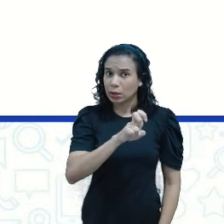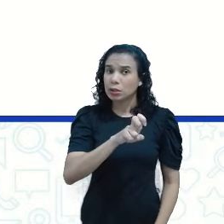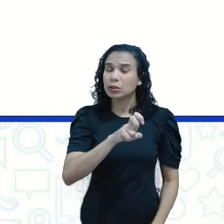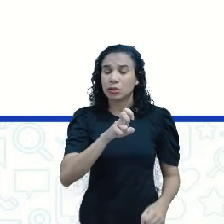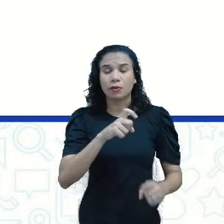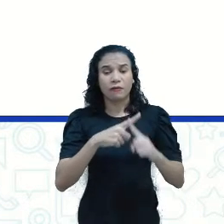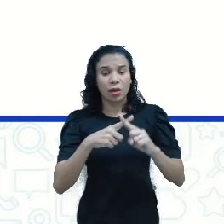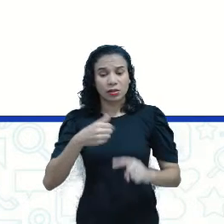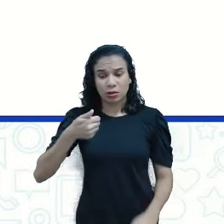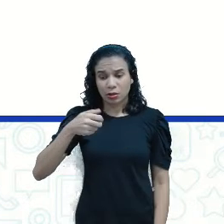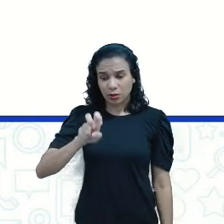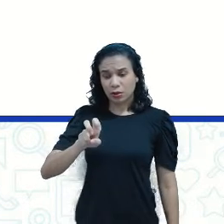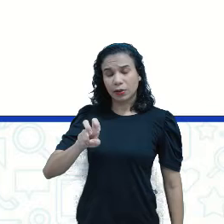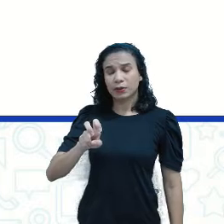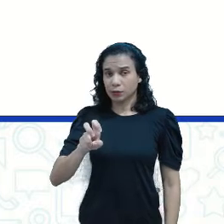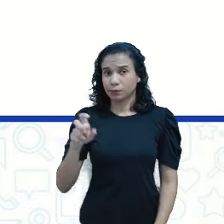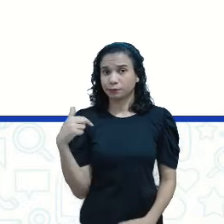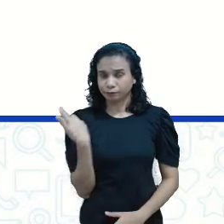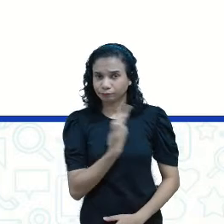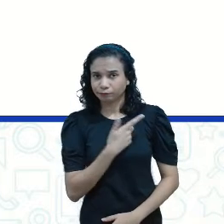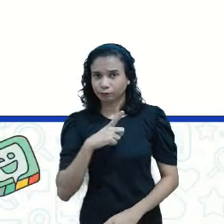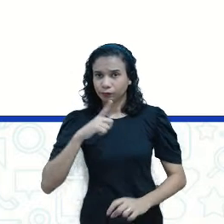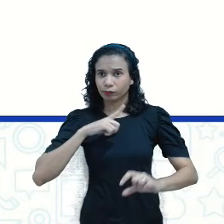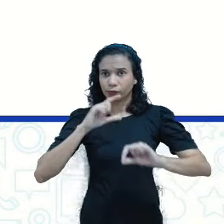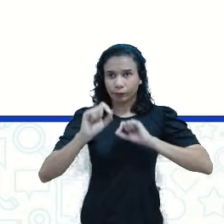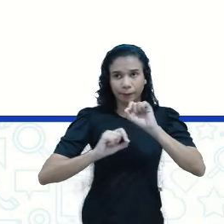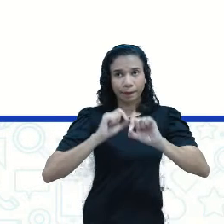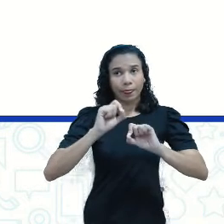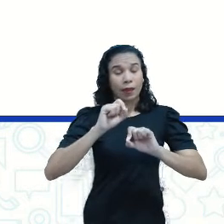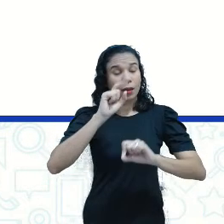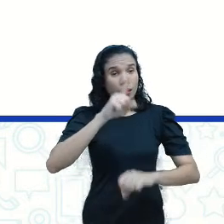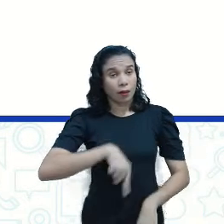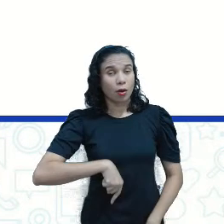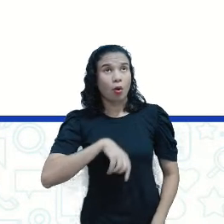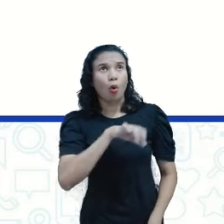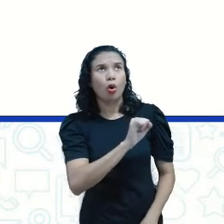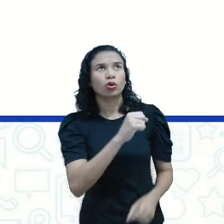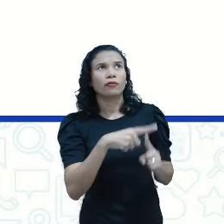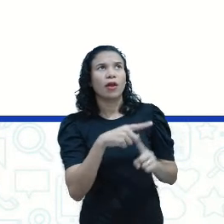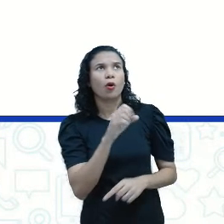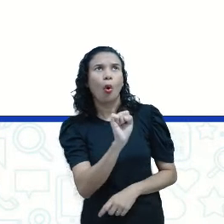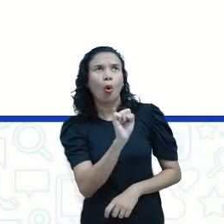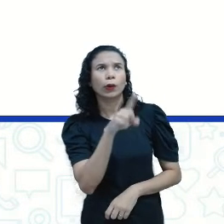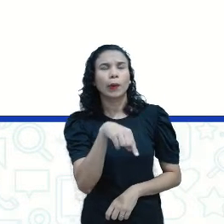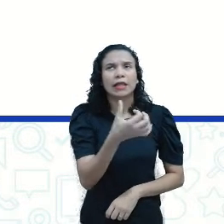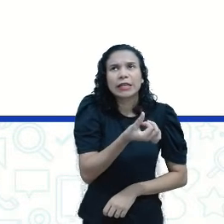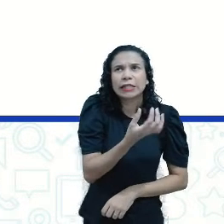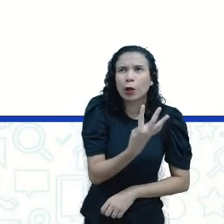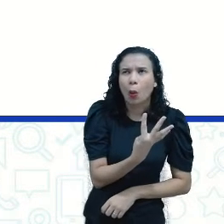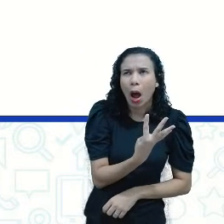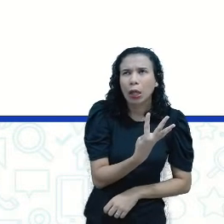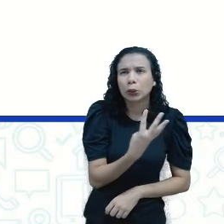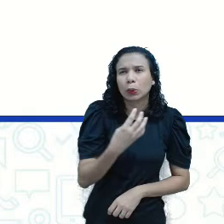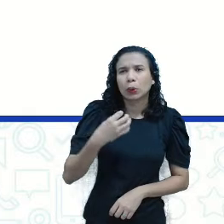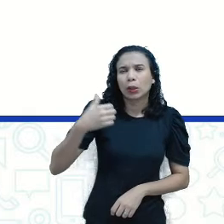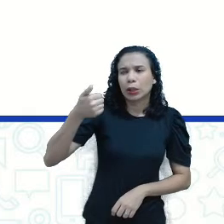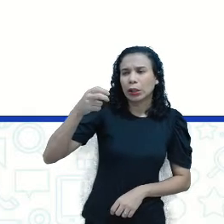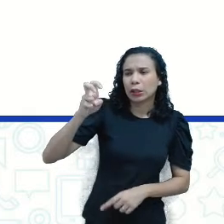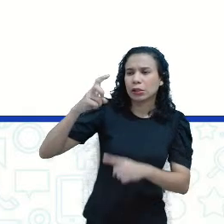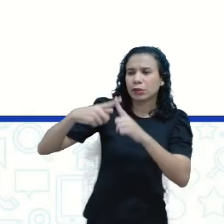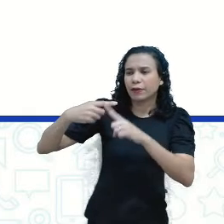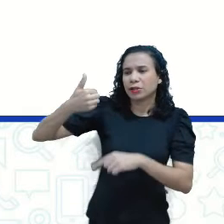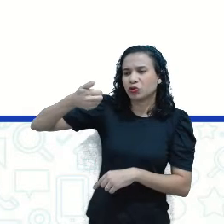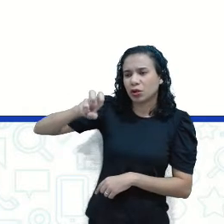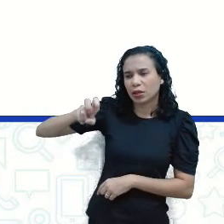potência, 15 vezes 15. Então, a gente vai ter assim, que x ao quadrado é 8 vezes 8, 64. E 15 vezes